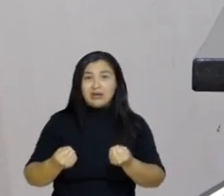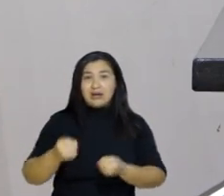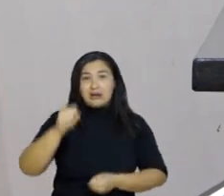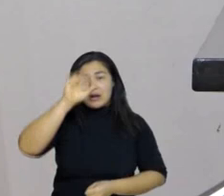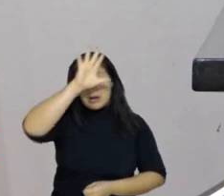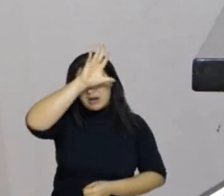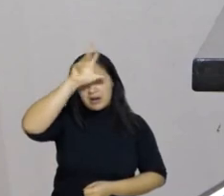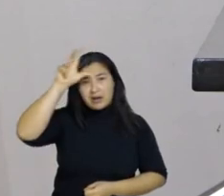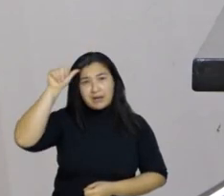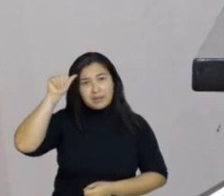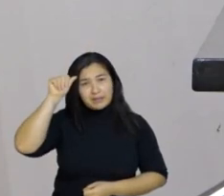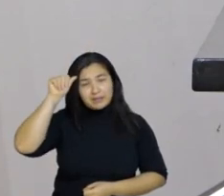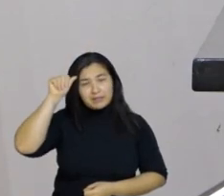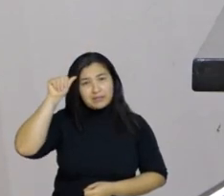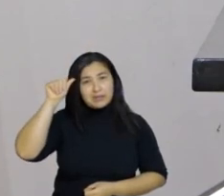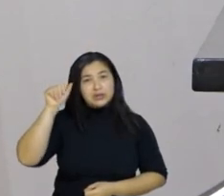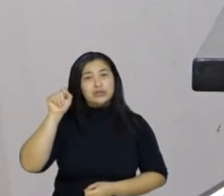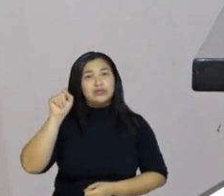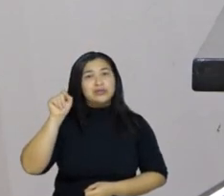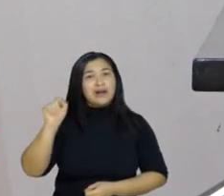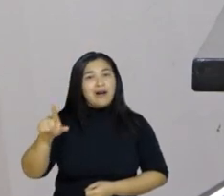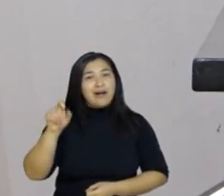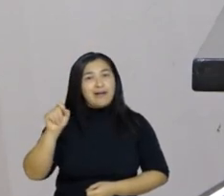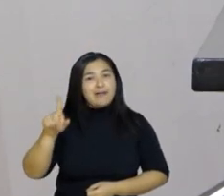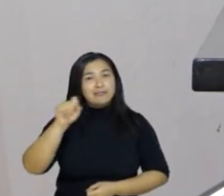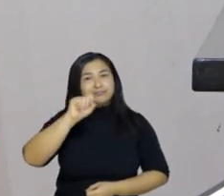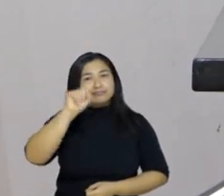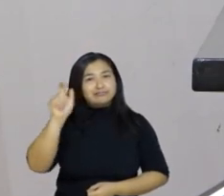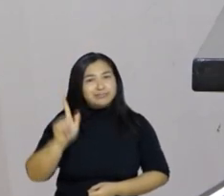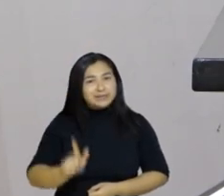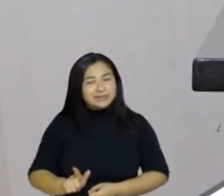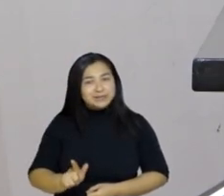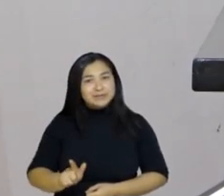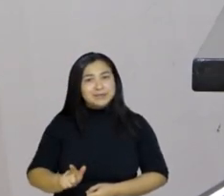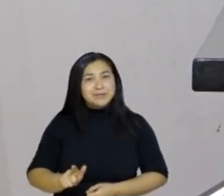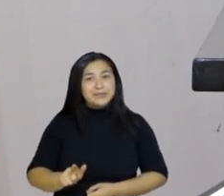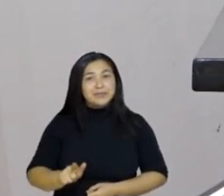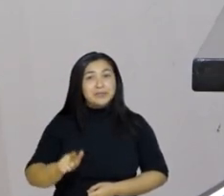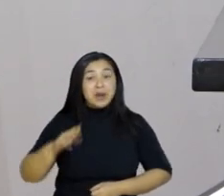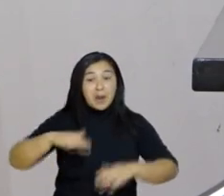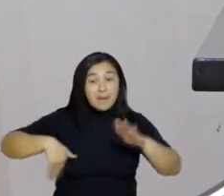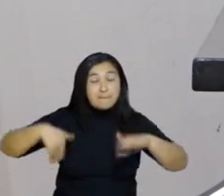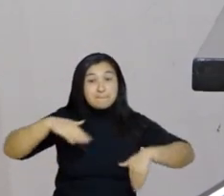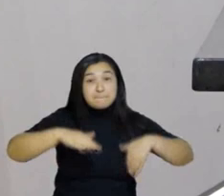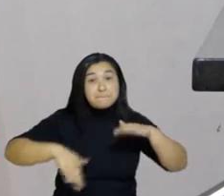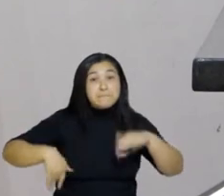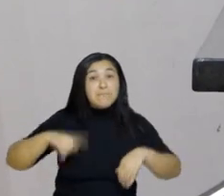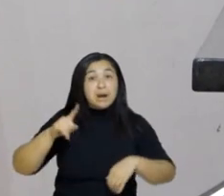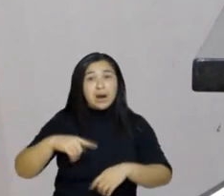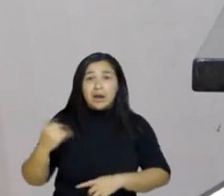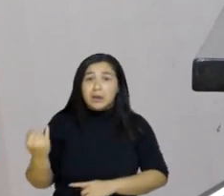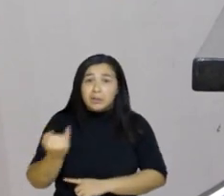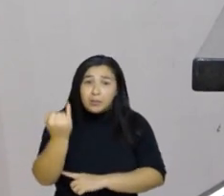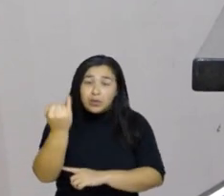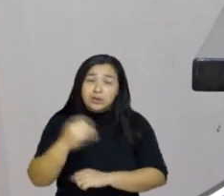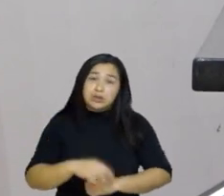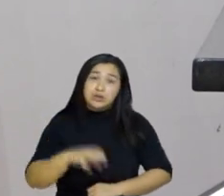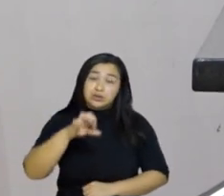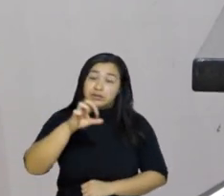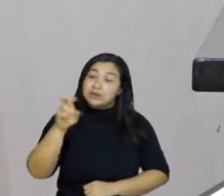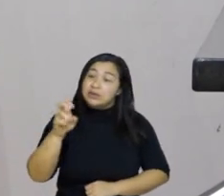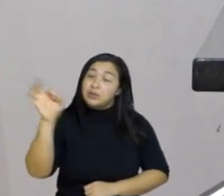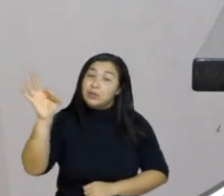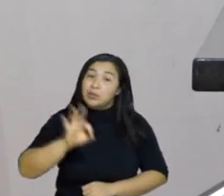E é dispensável dizer a importância do mar. 95% do nosso comércio exterior flui pelo mar.